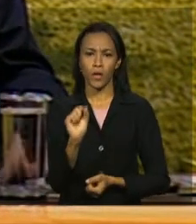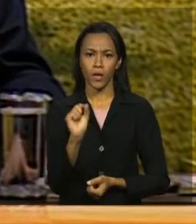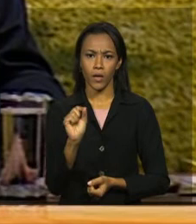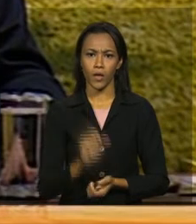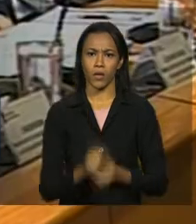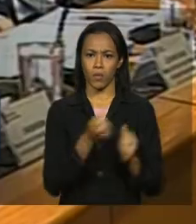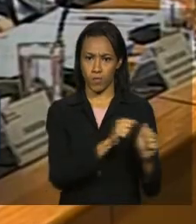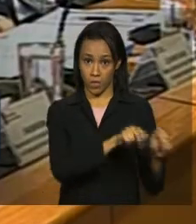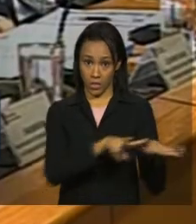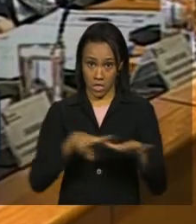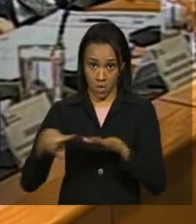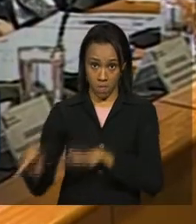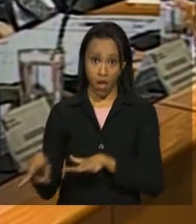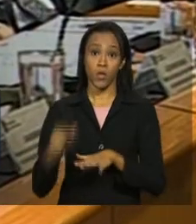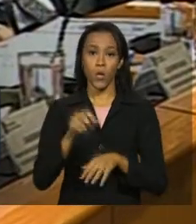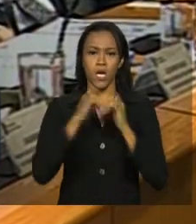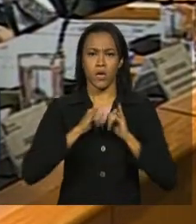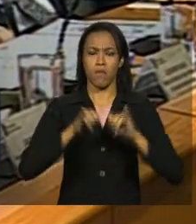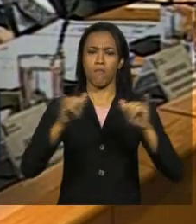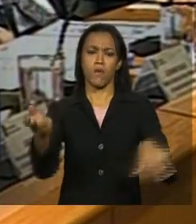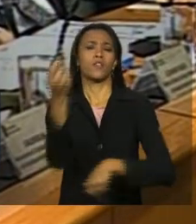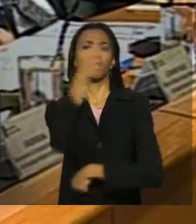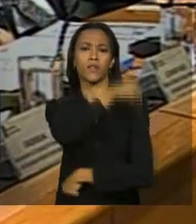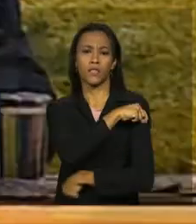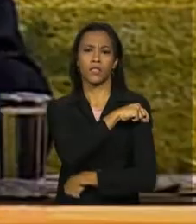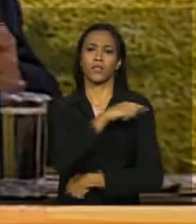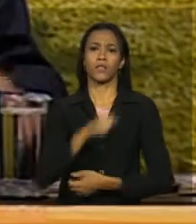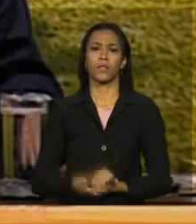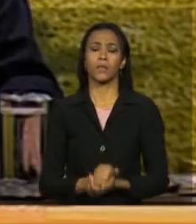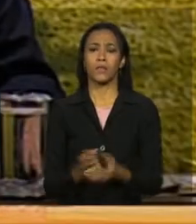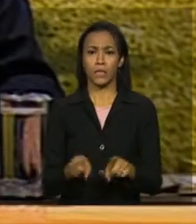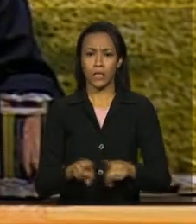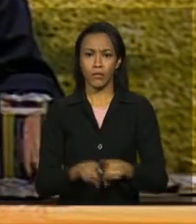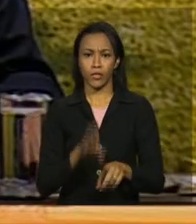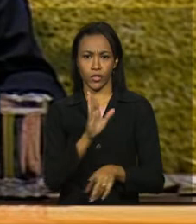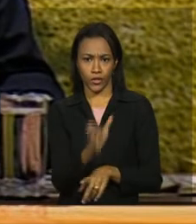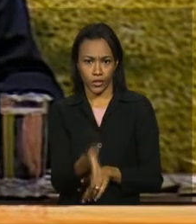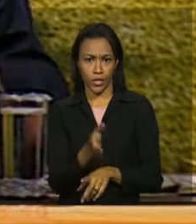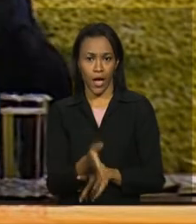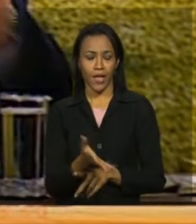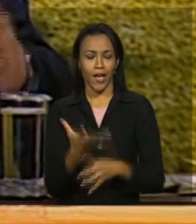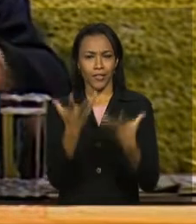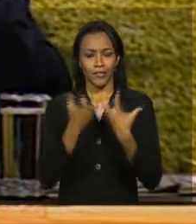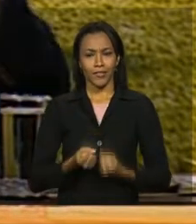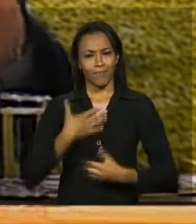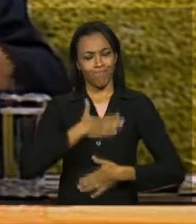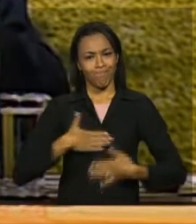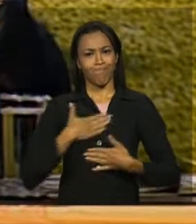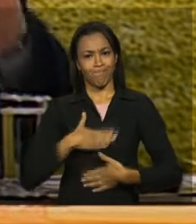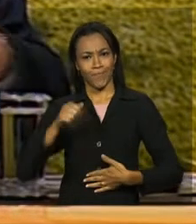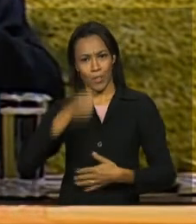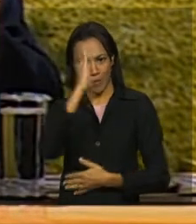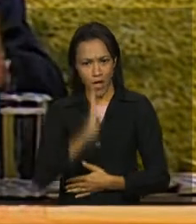semana de vacinação campanha atualização de vacinação e assistimos com muita satisfação como o